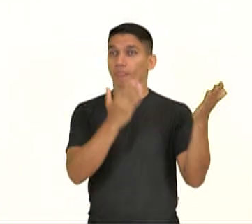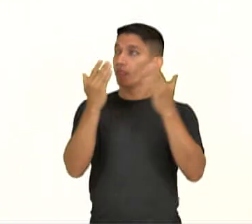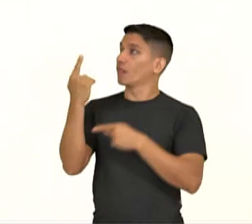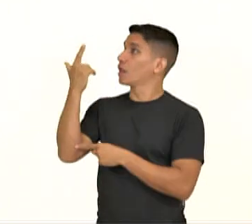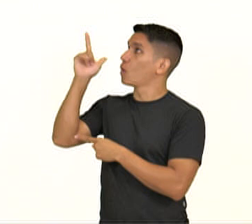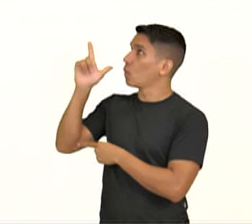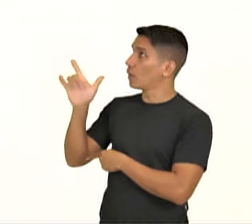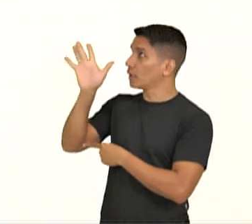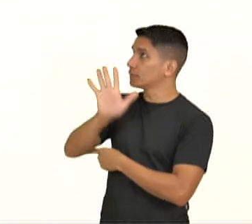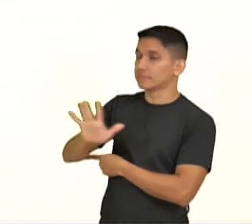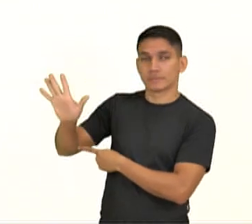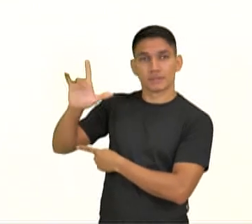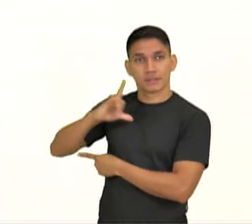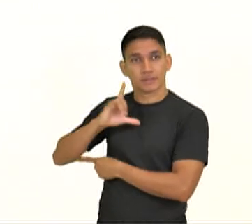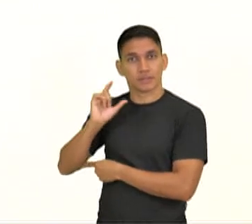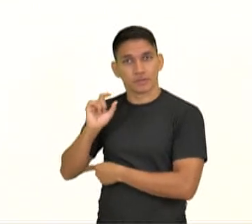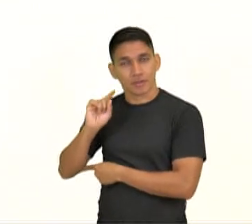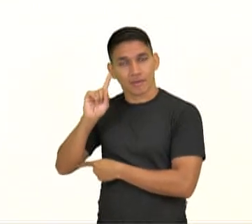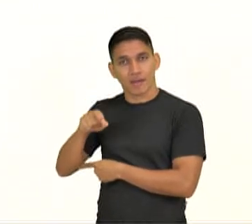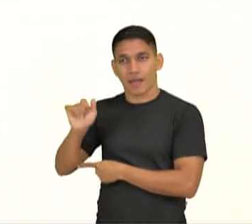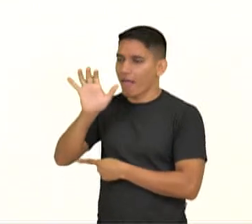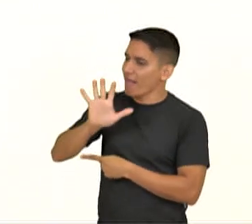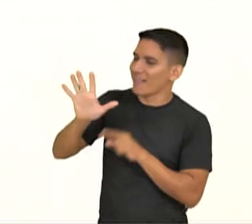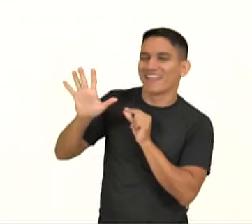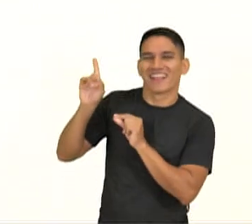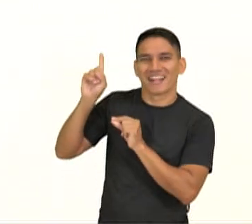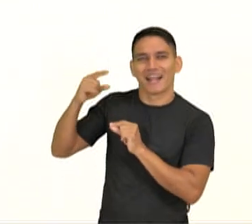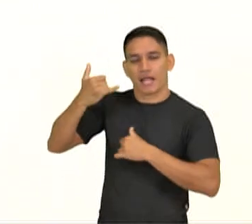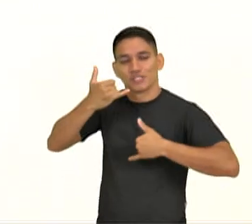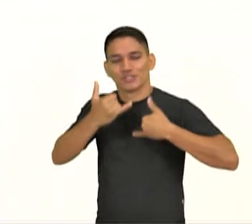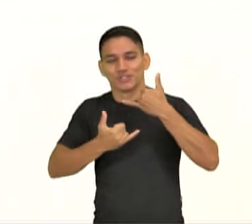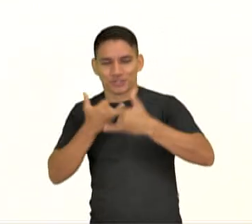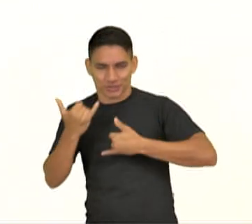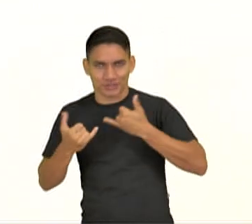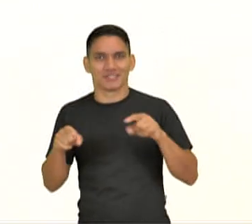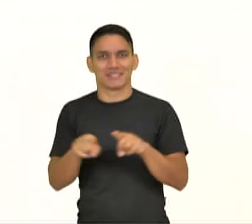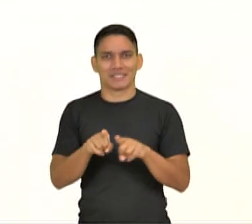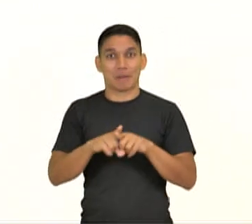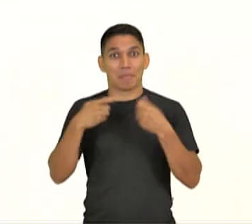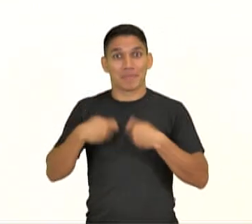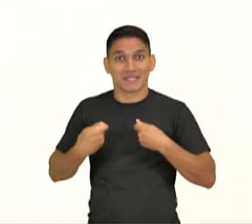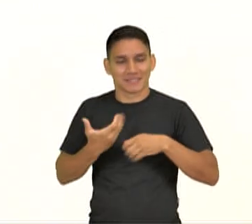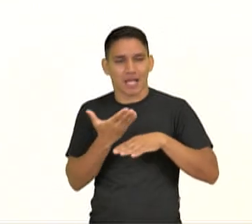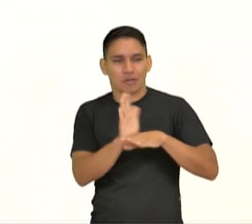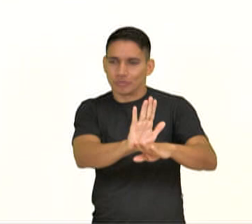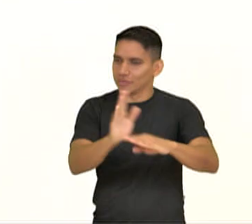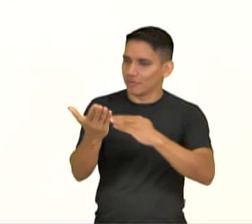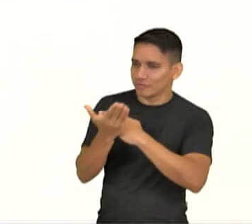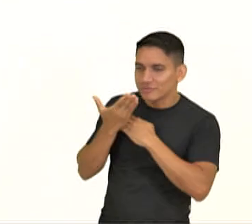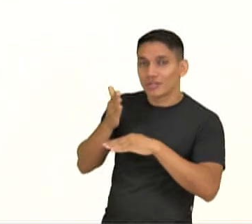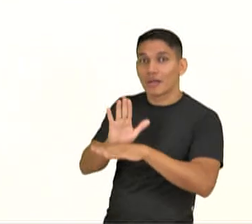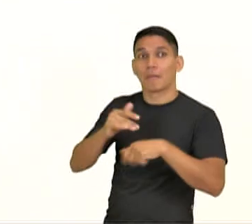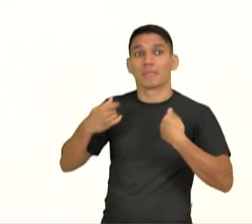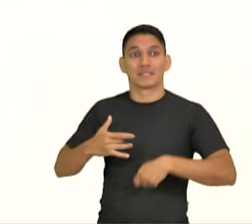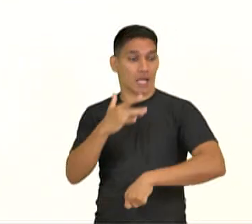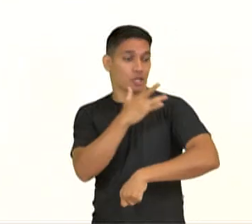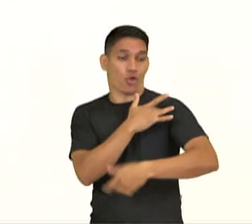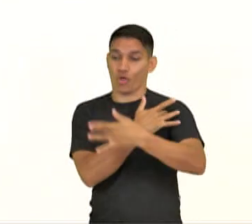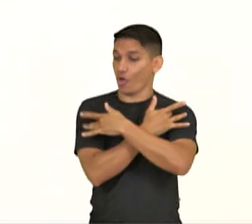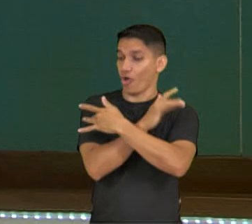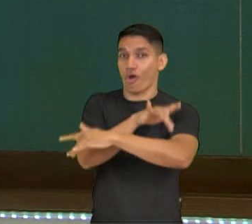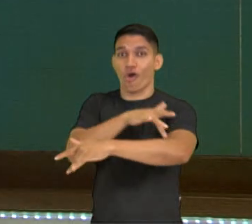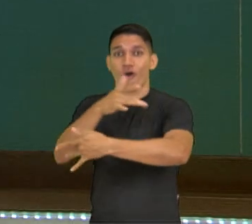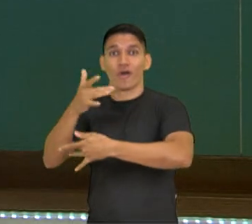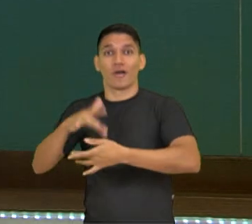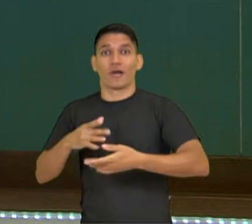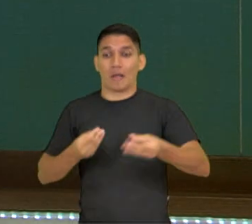lado é uma imagem de uma atividade também que eles têm que cooperar e eles têm que se tocar, porque daí eles têm que passar para o